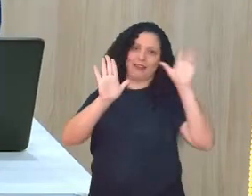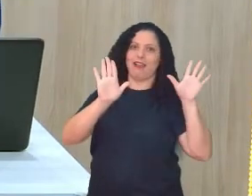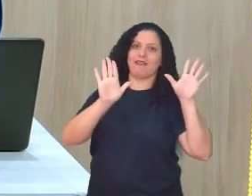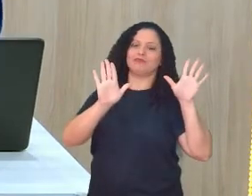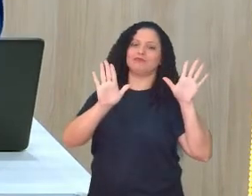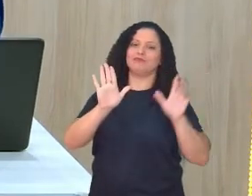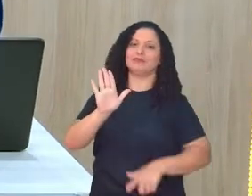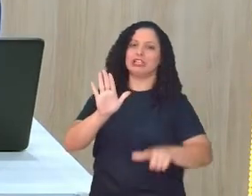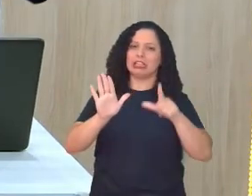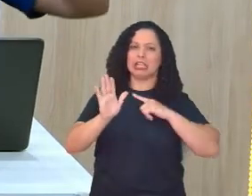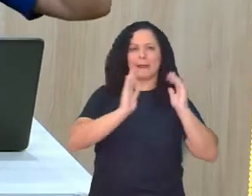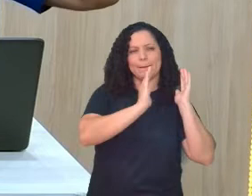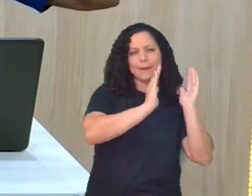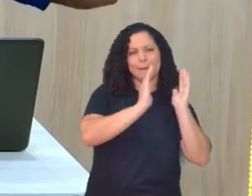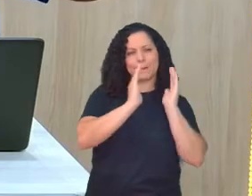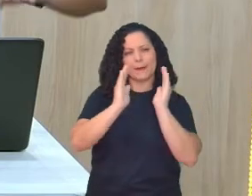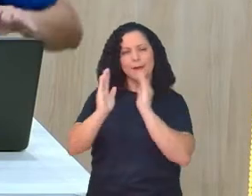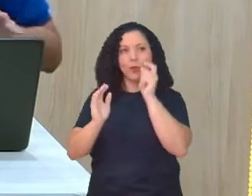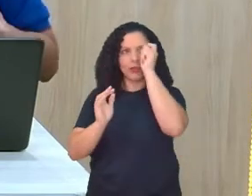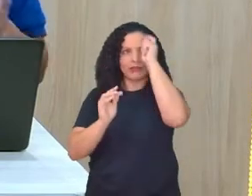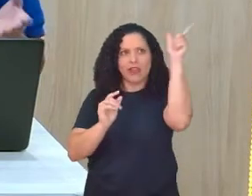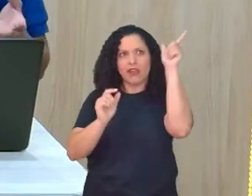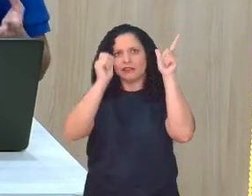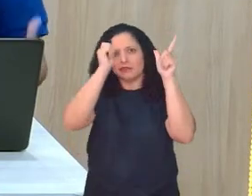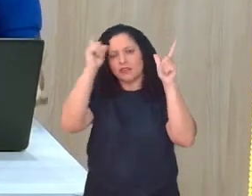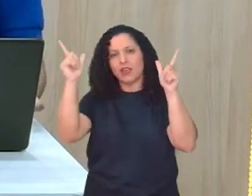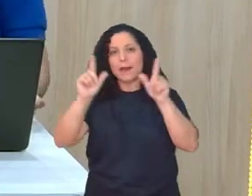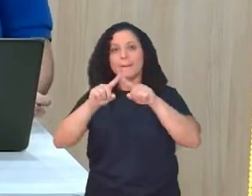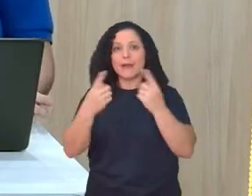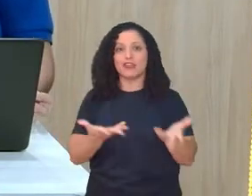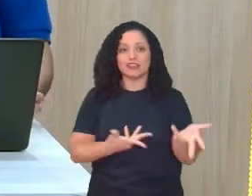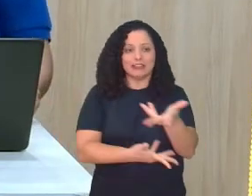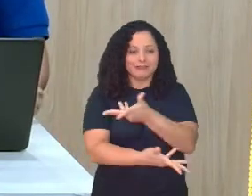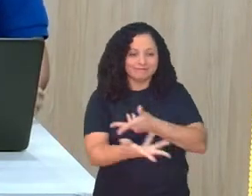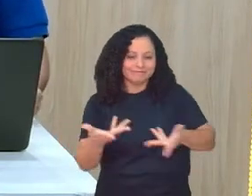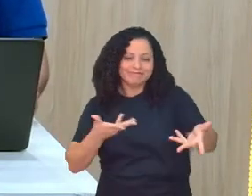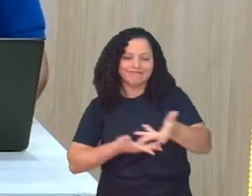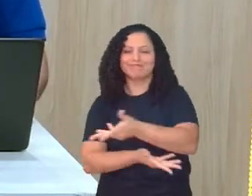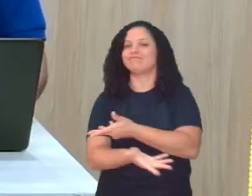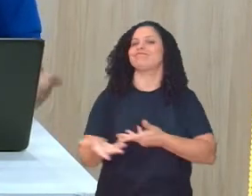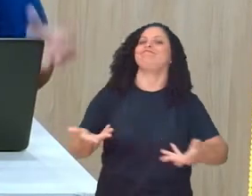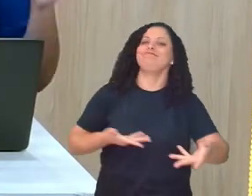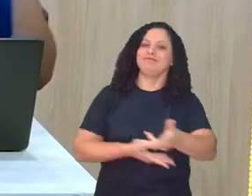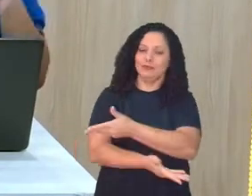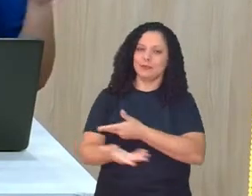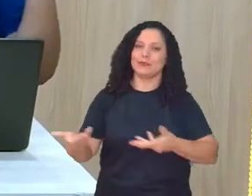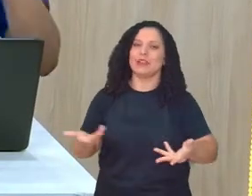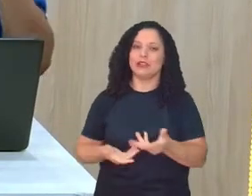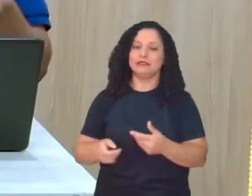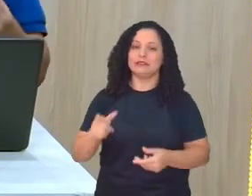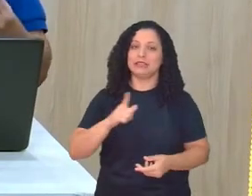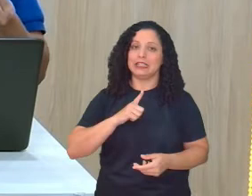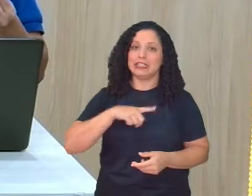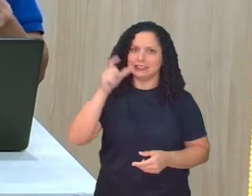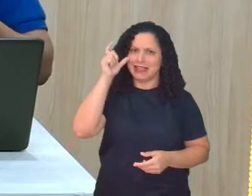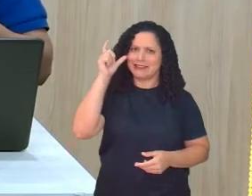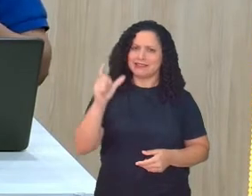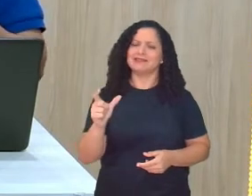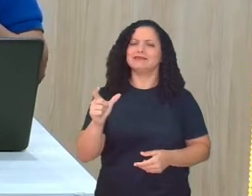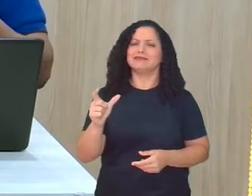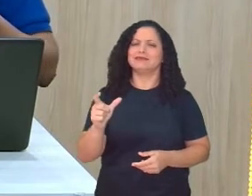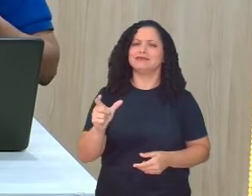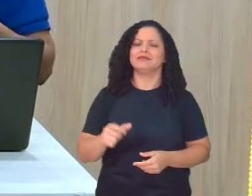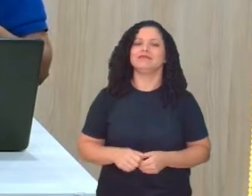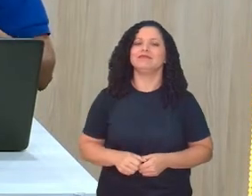uma sequência boa das ideias, mas também que ele se articule de isso maneira mesmo. interessante, né? Que